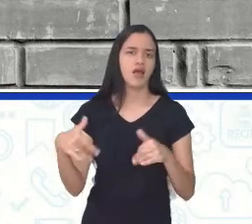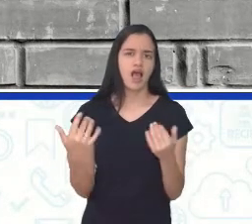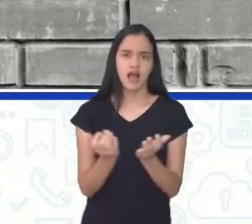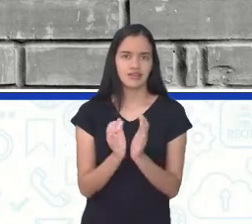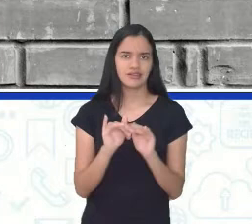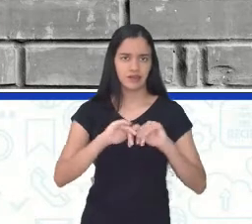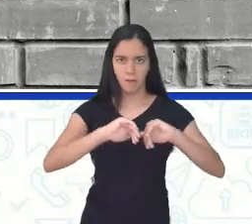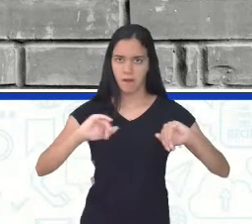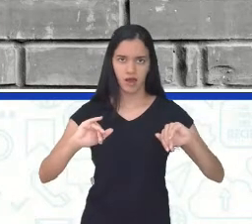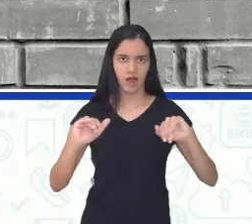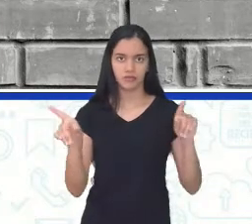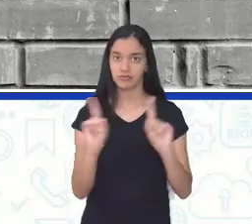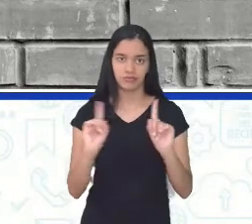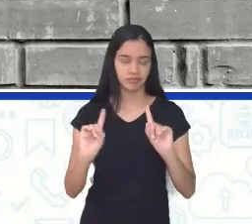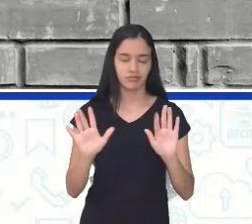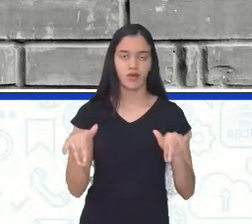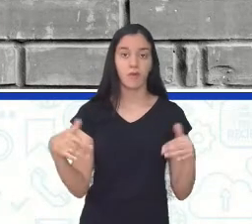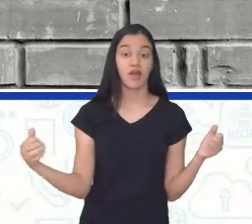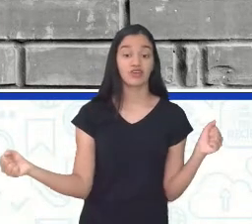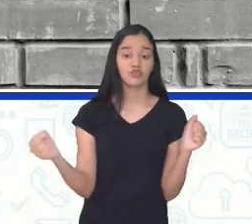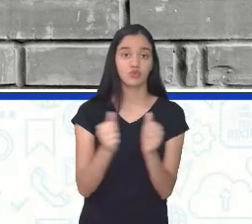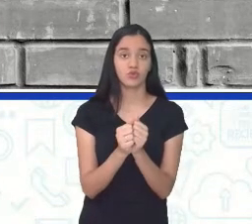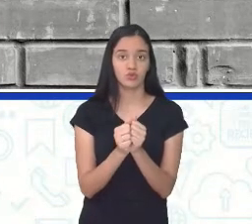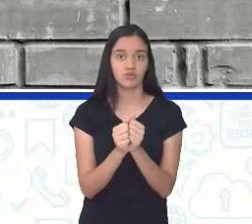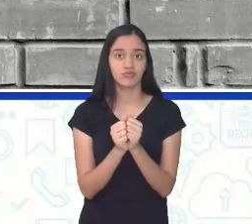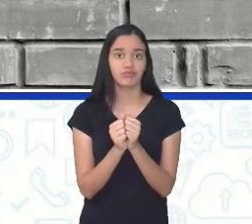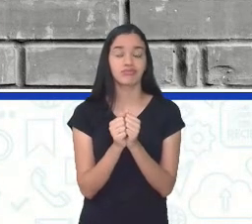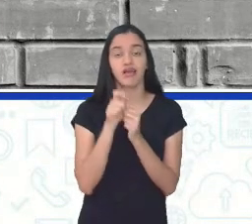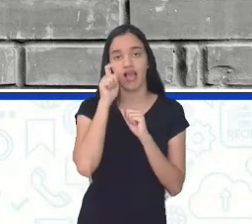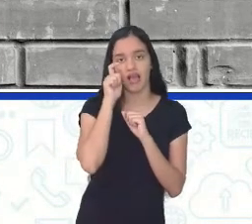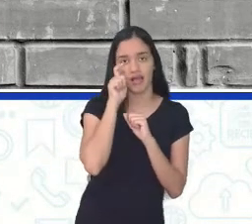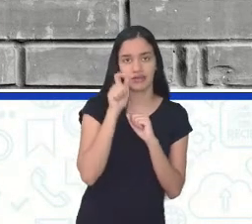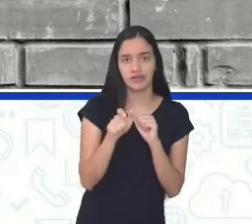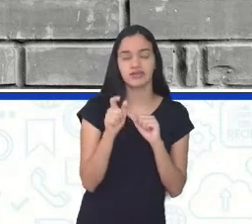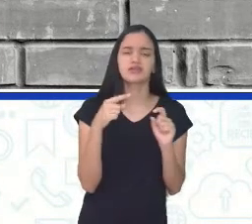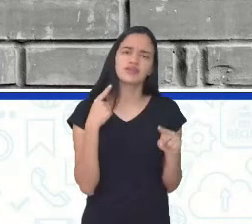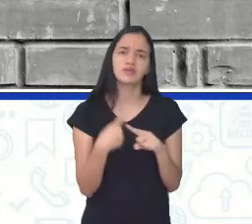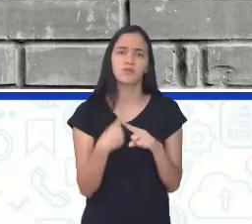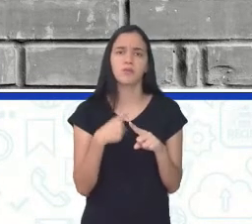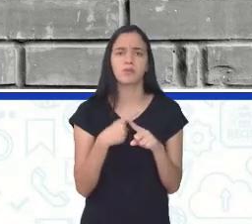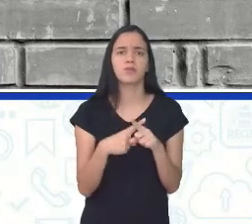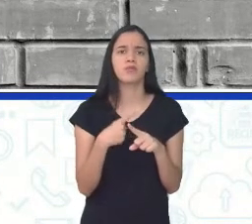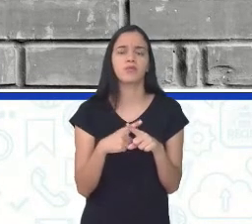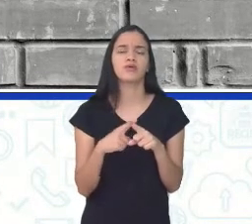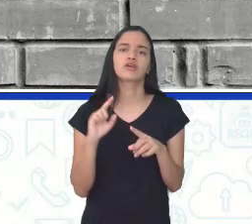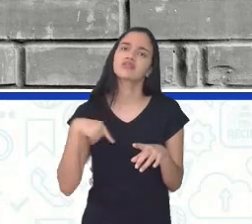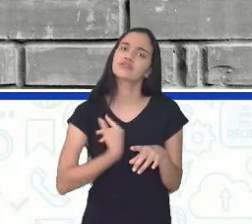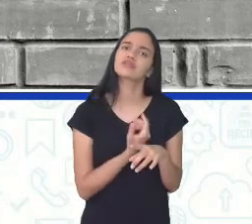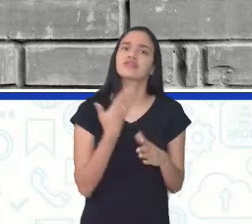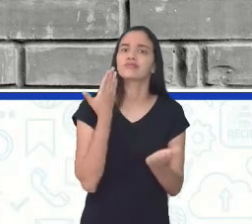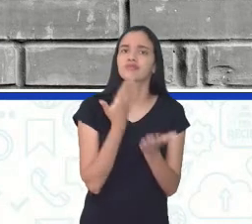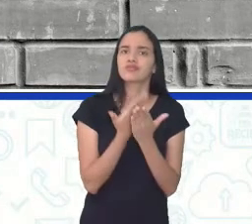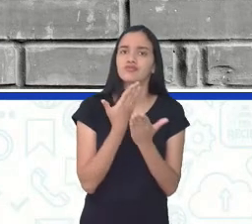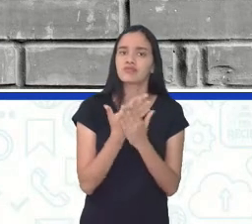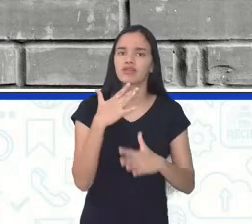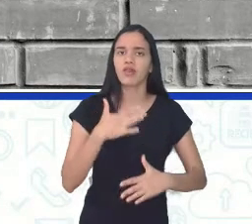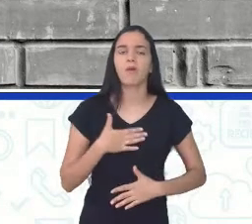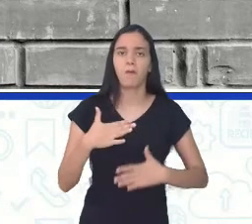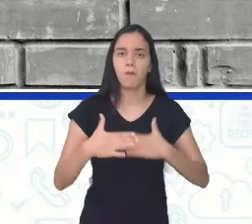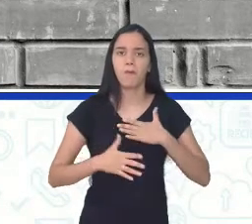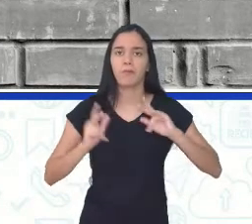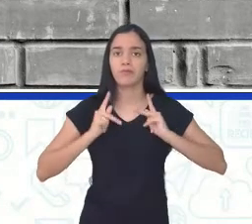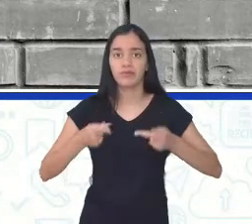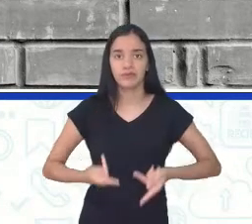separadamente, vamos estudar agora esses dois juntos. E é bem interessante, porque à medida que a gente está estudando o corpo humano, a gente